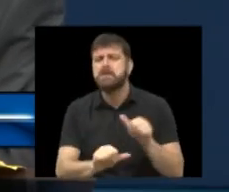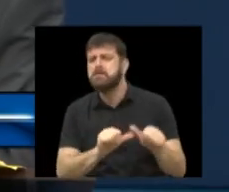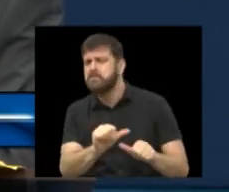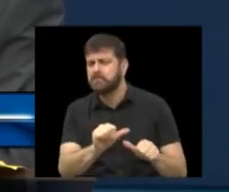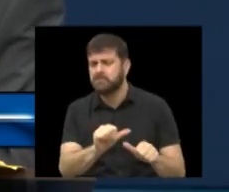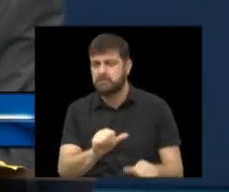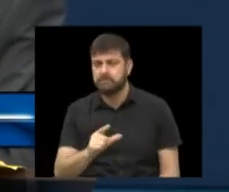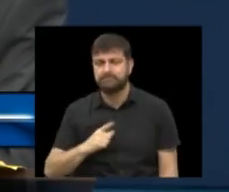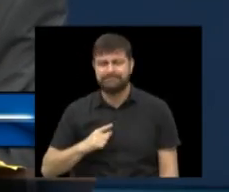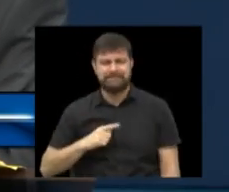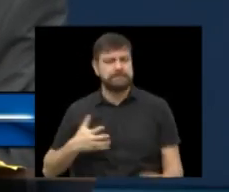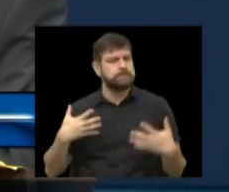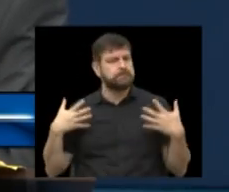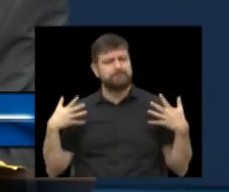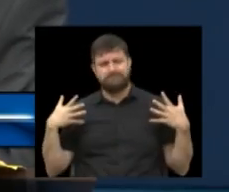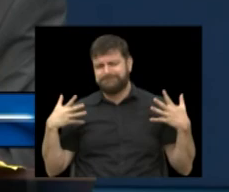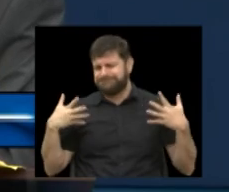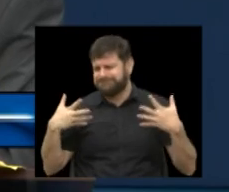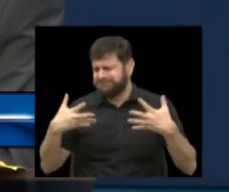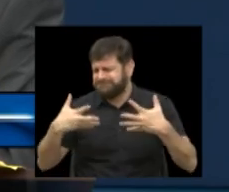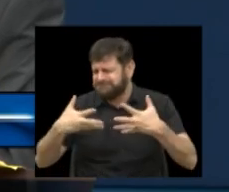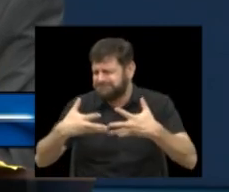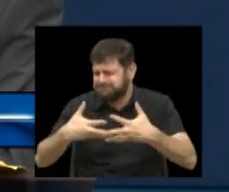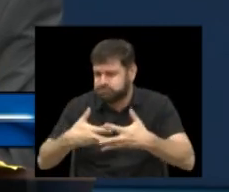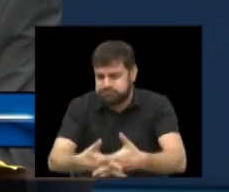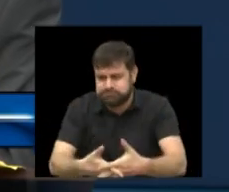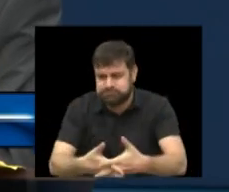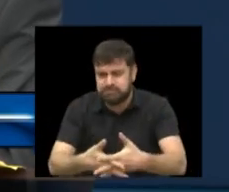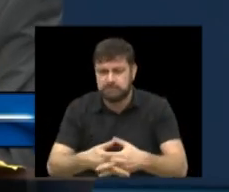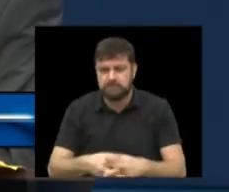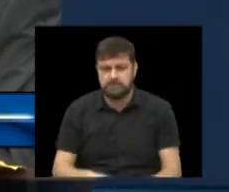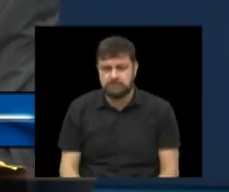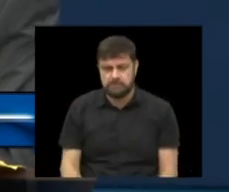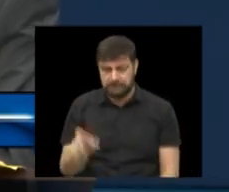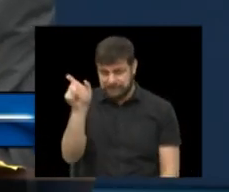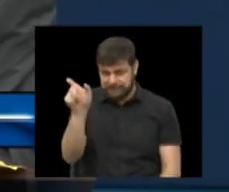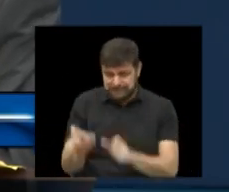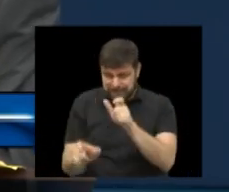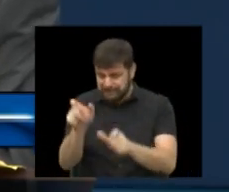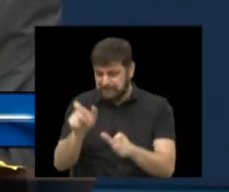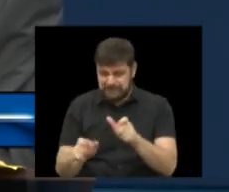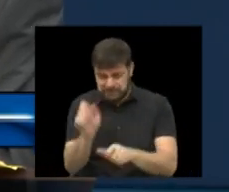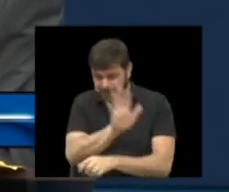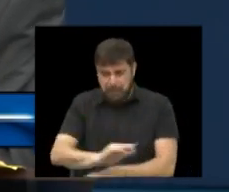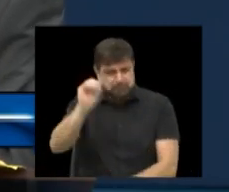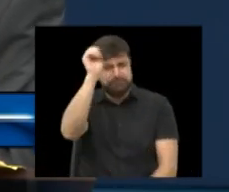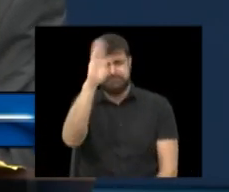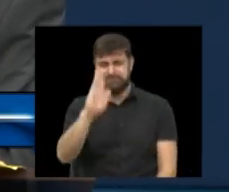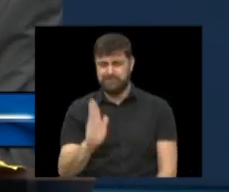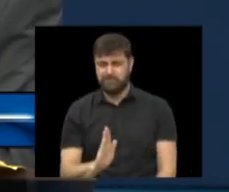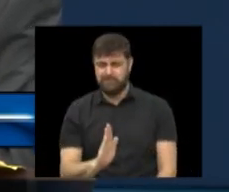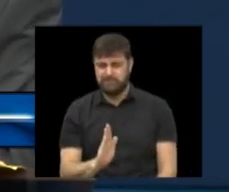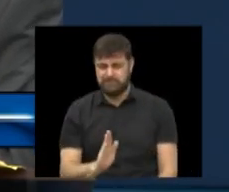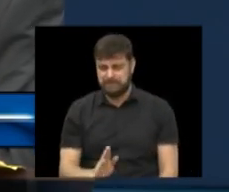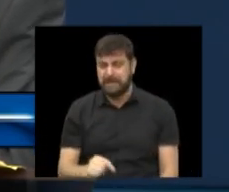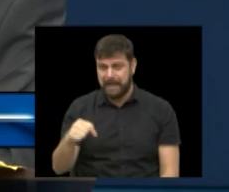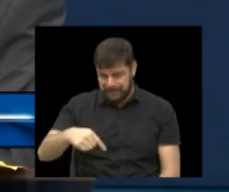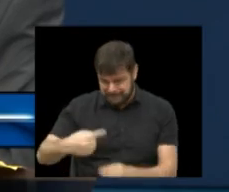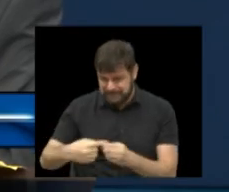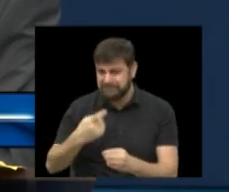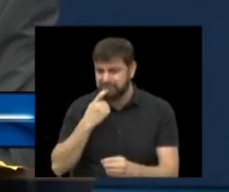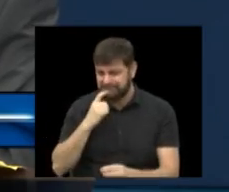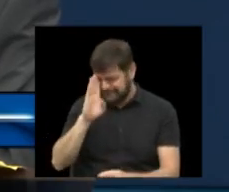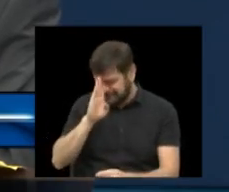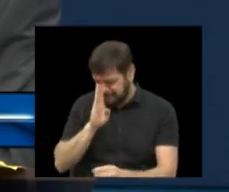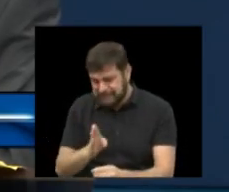um grande transtorno para os cidadãos no Brasil todo, em especial aqui em Campinas,